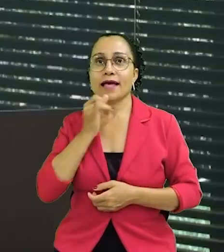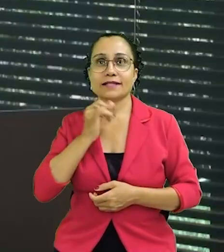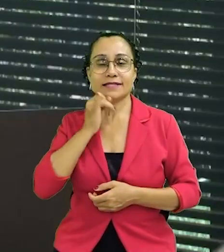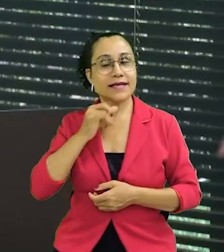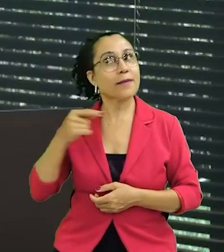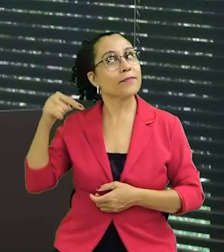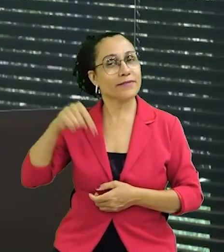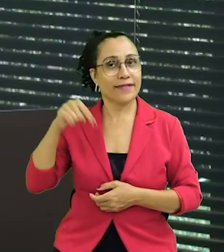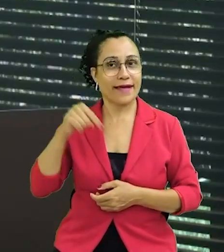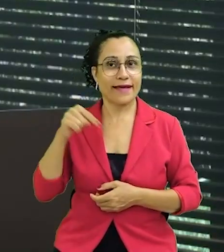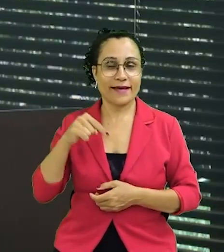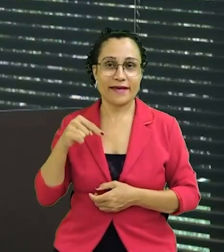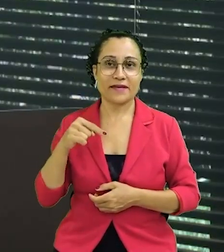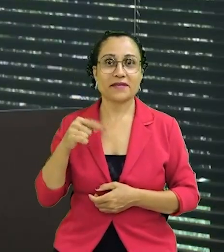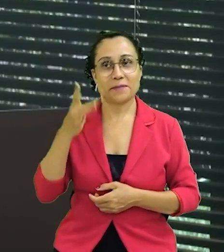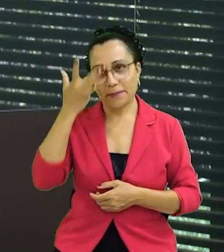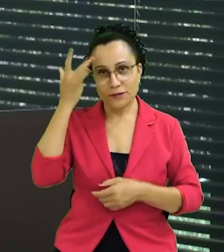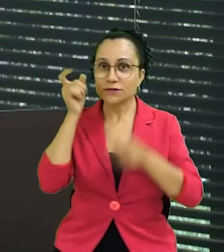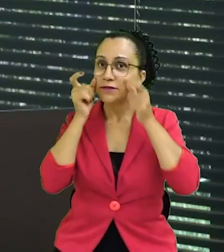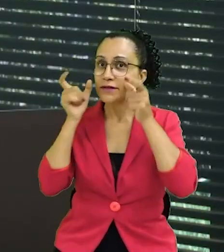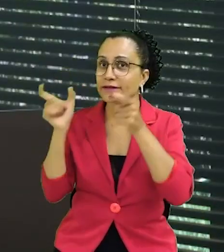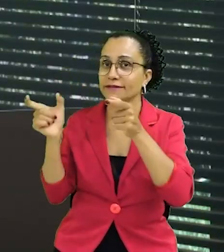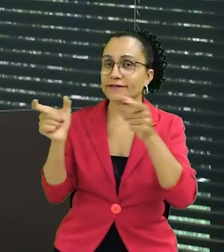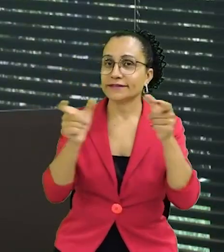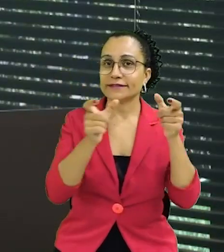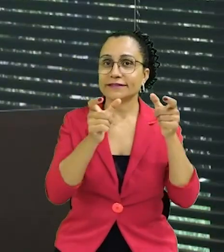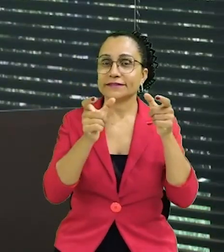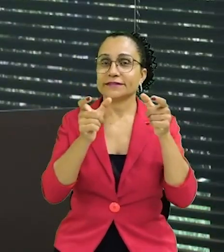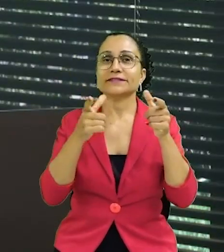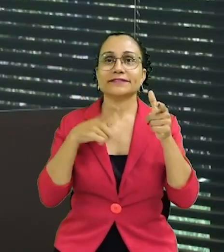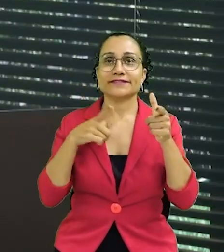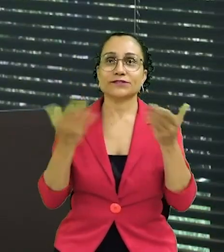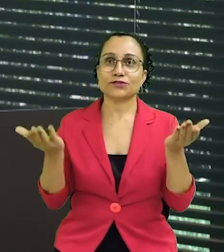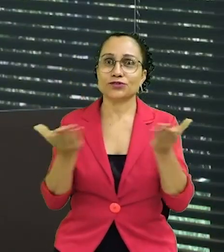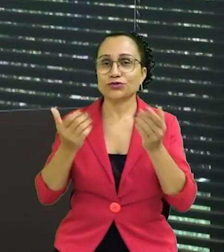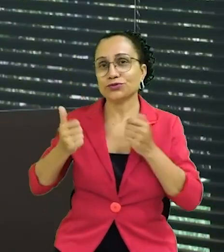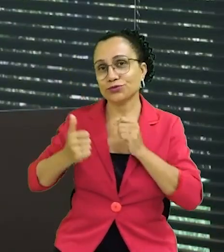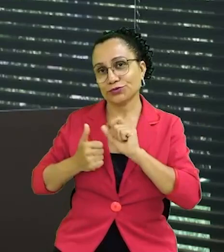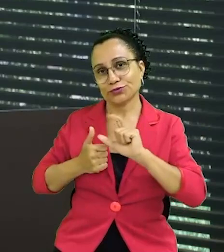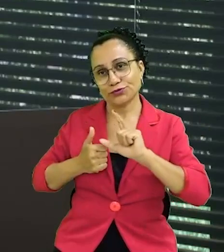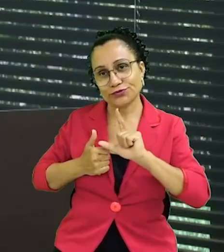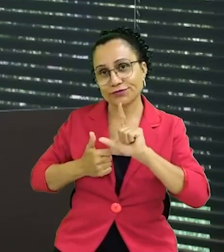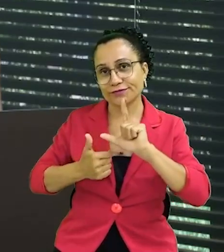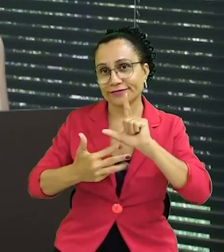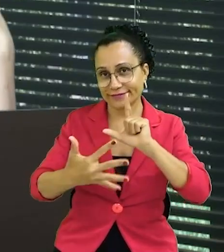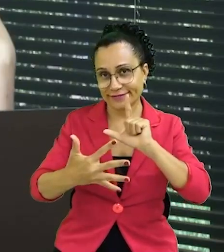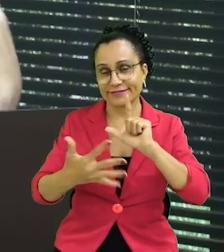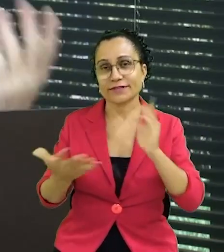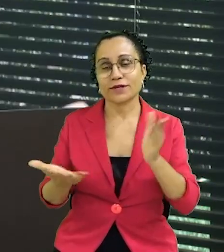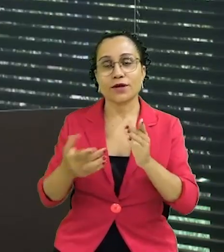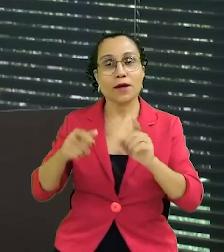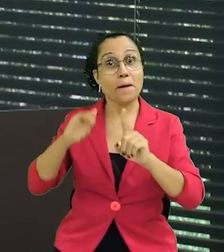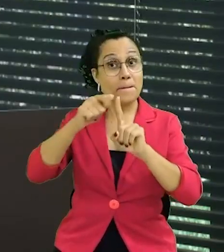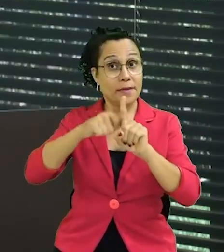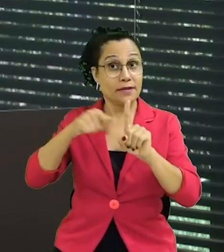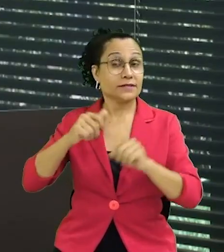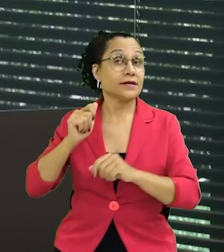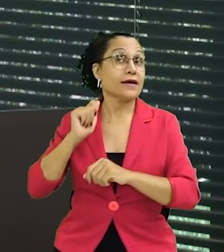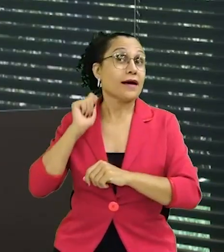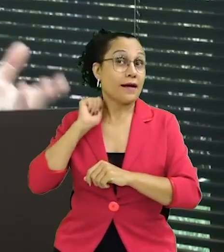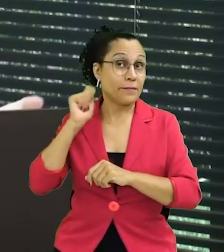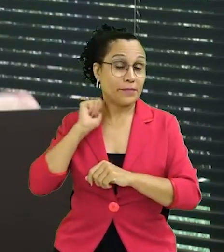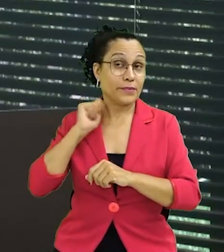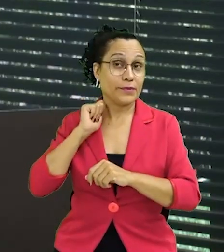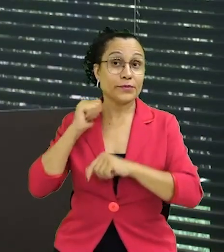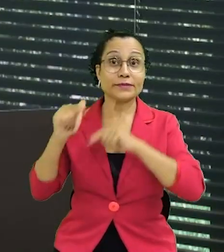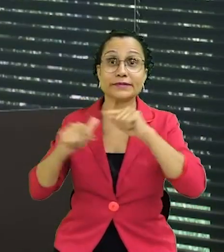casa agora, para quem está ouvindo o nosso episódio de hoje, porque este mês de abril, nós